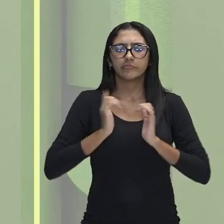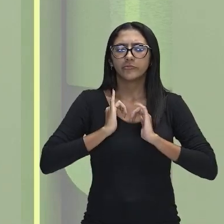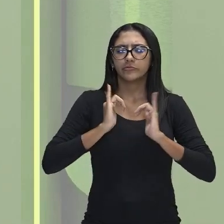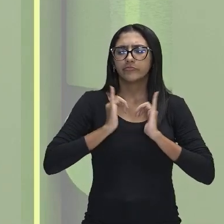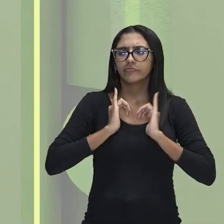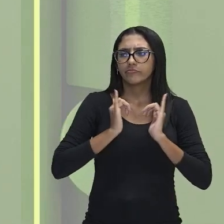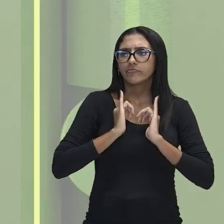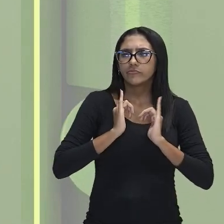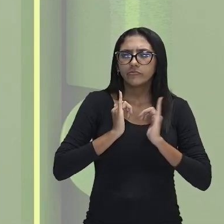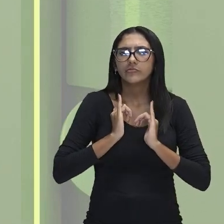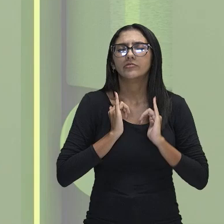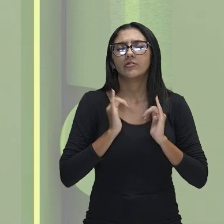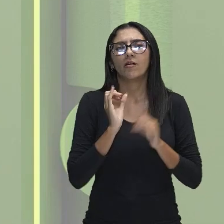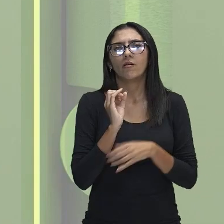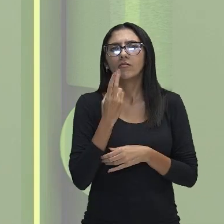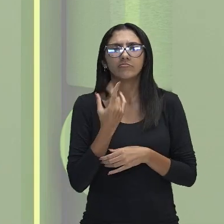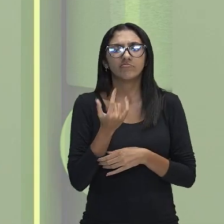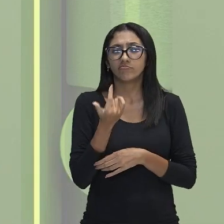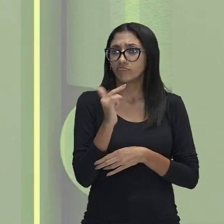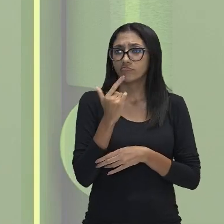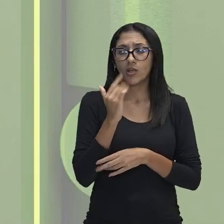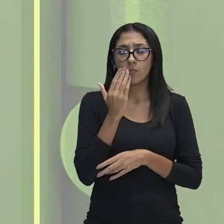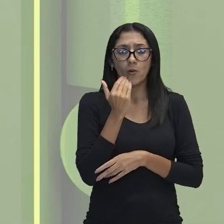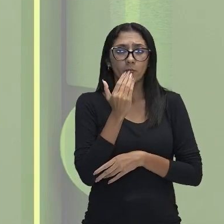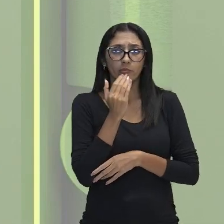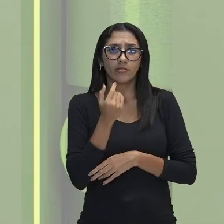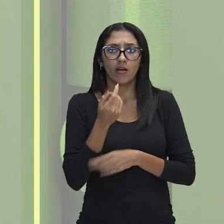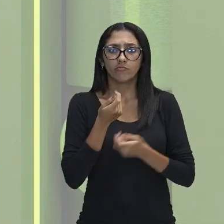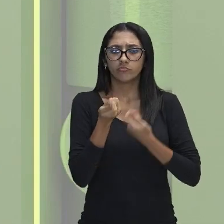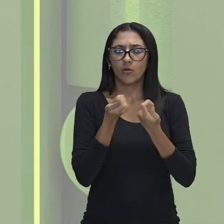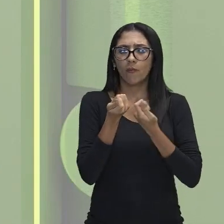sedentária, né? Se você não tem uma alimentação